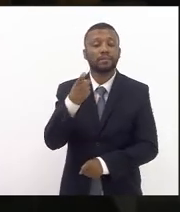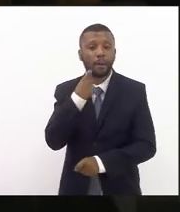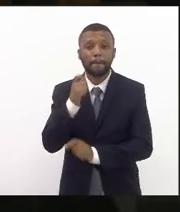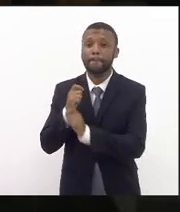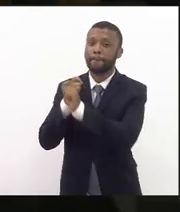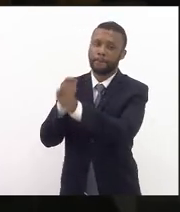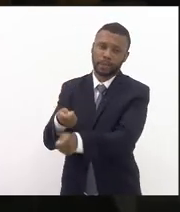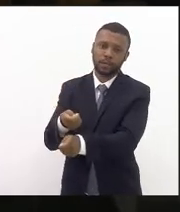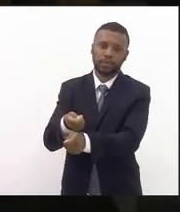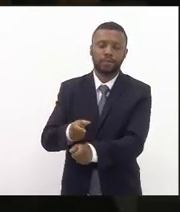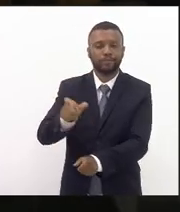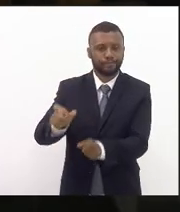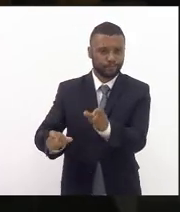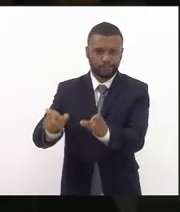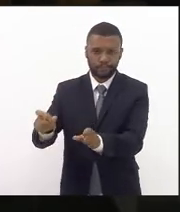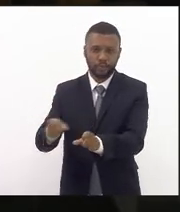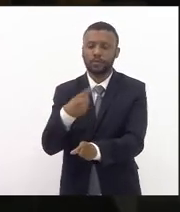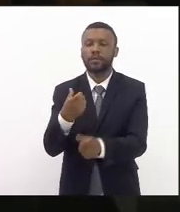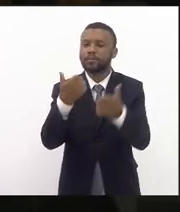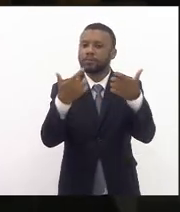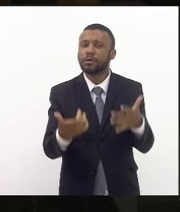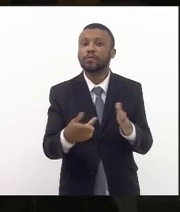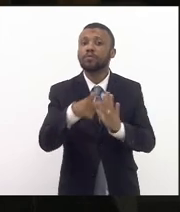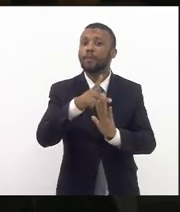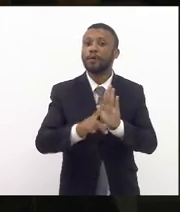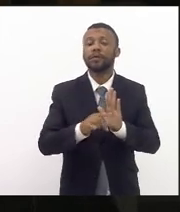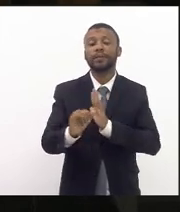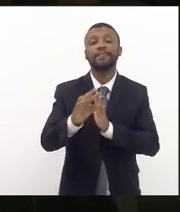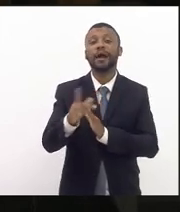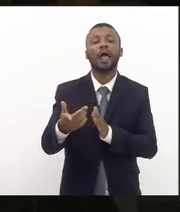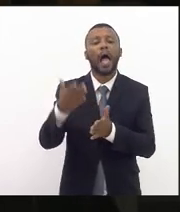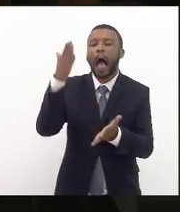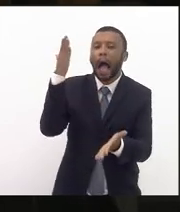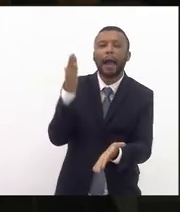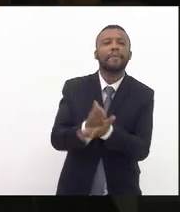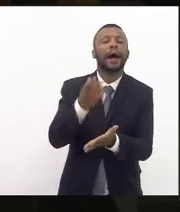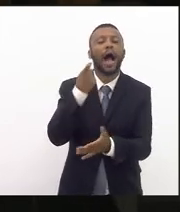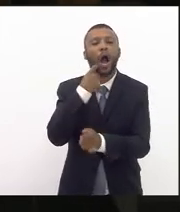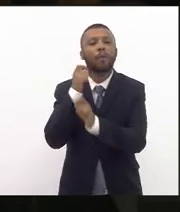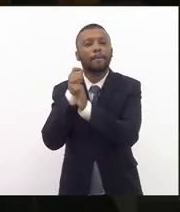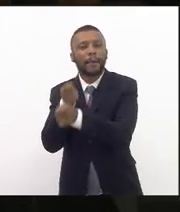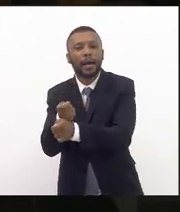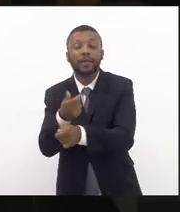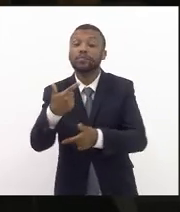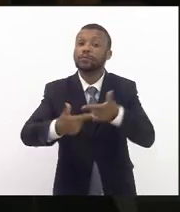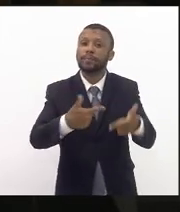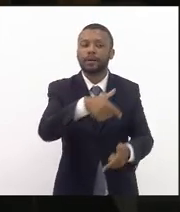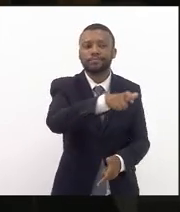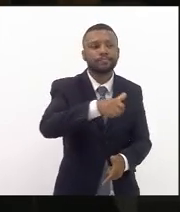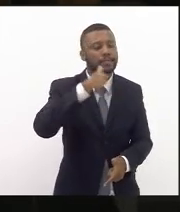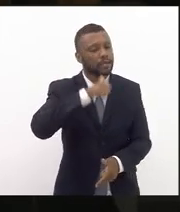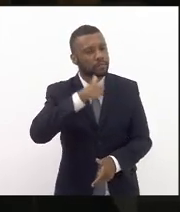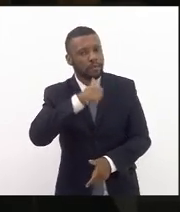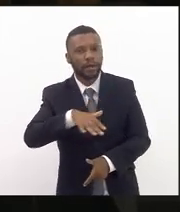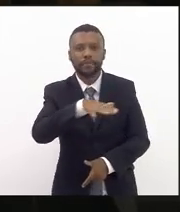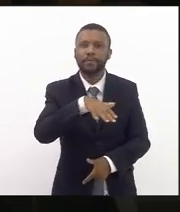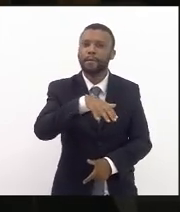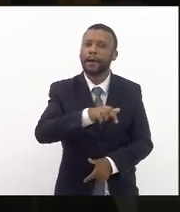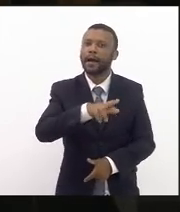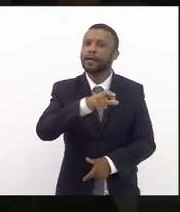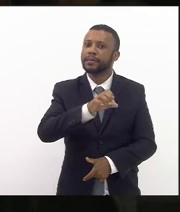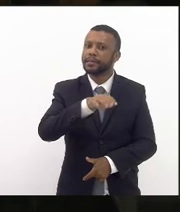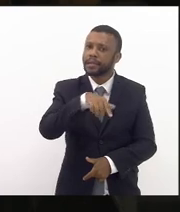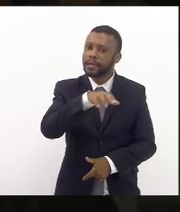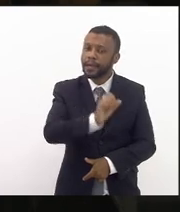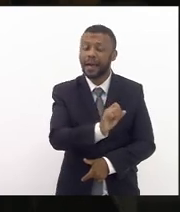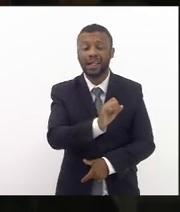estamos falando de um projeto que vai acabar com a pesca artesanal e com o trabalho das marisqueiras em curto espaço